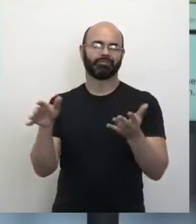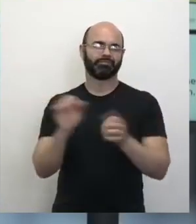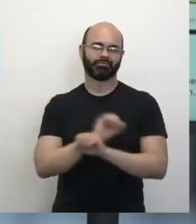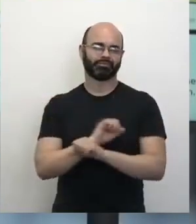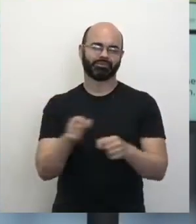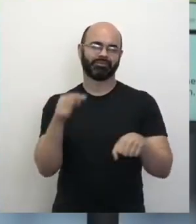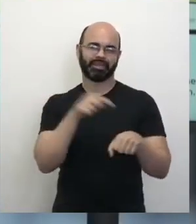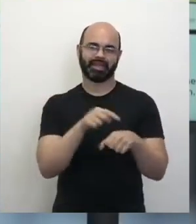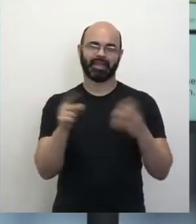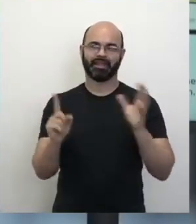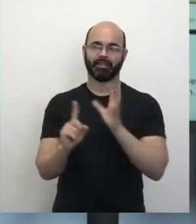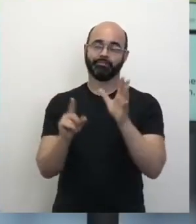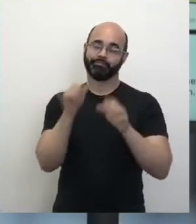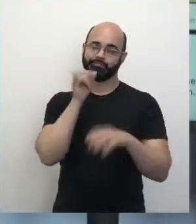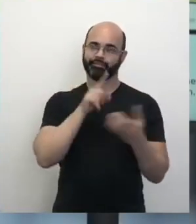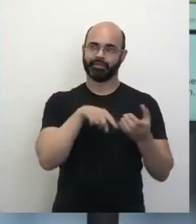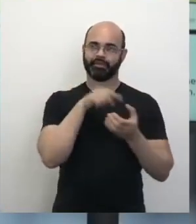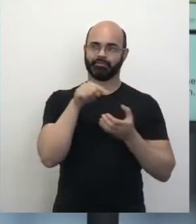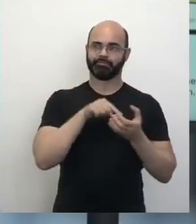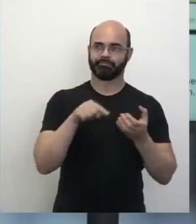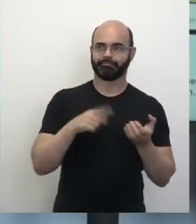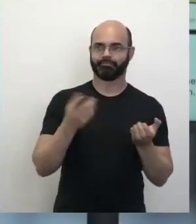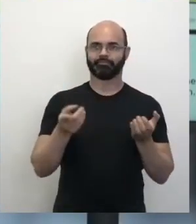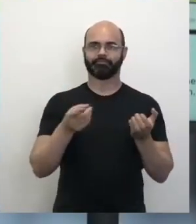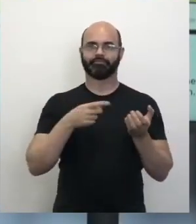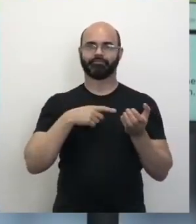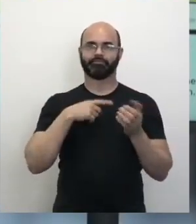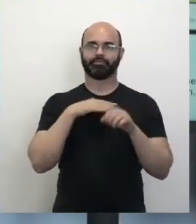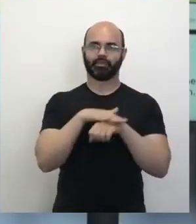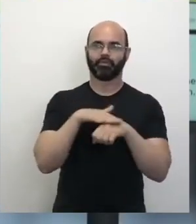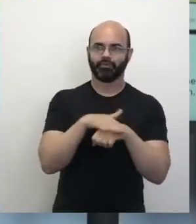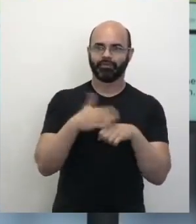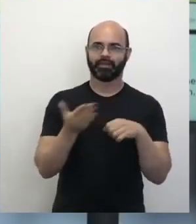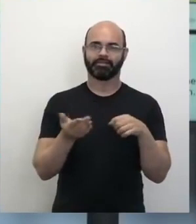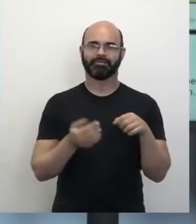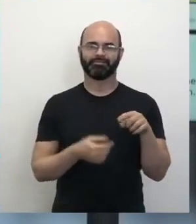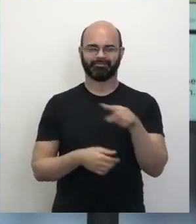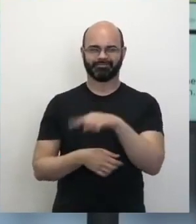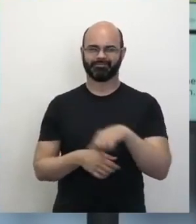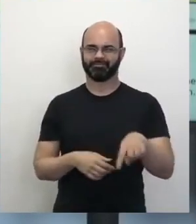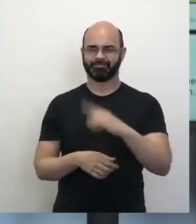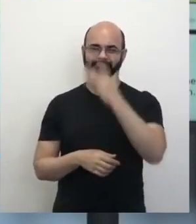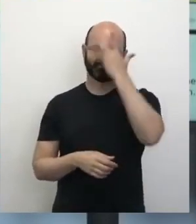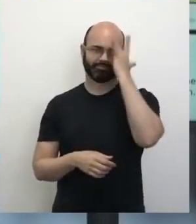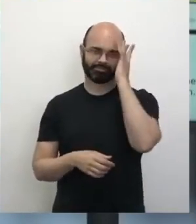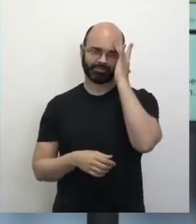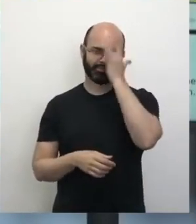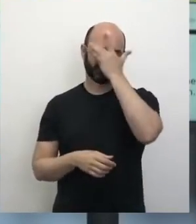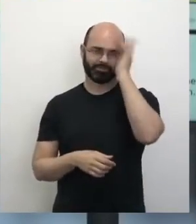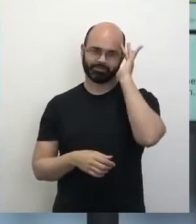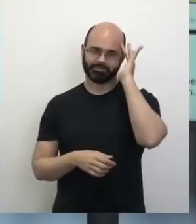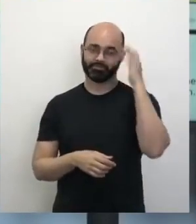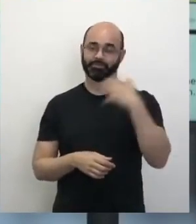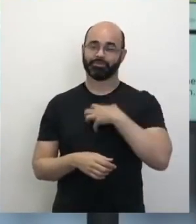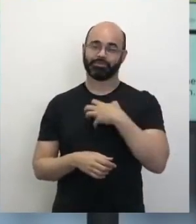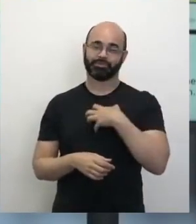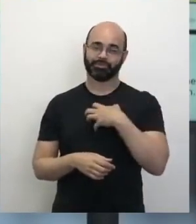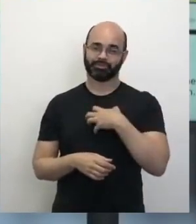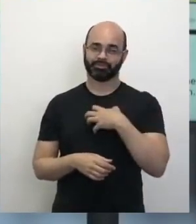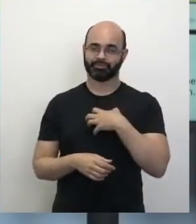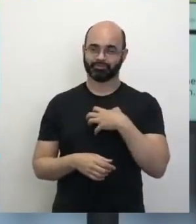a Joaninha faz ligação, eles conversam. Então, atitudes humanas. Principalmente a parte aí